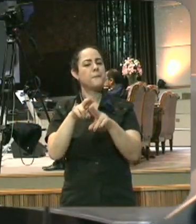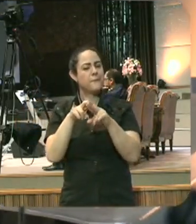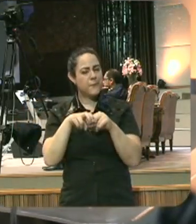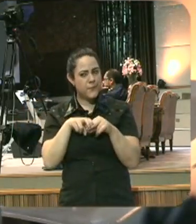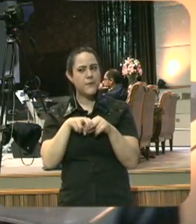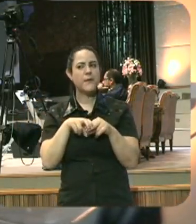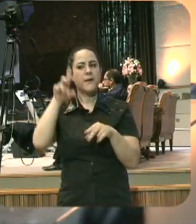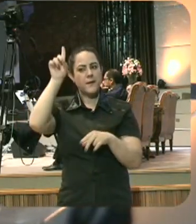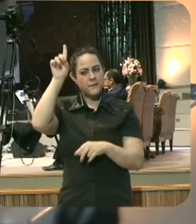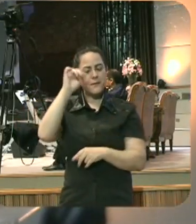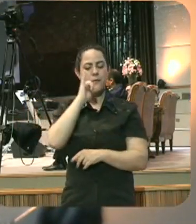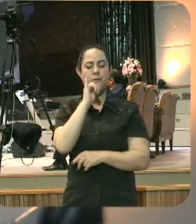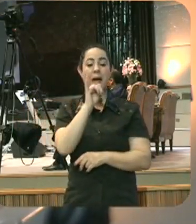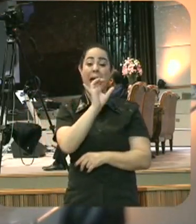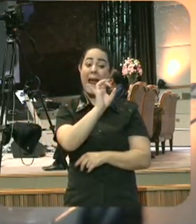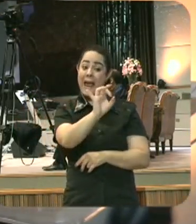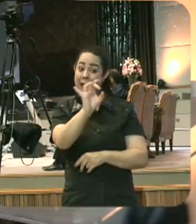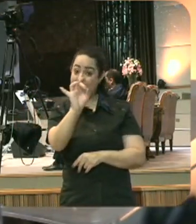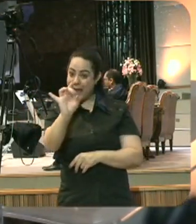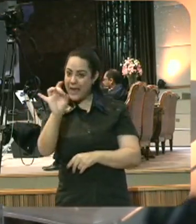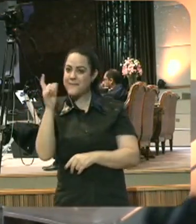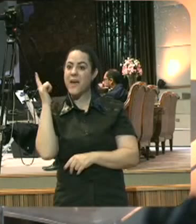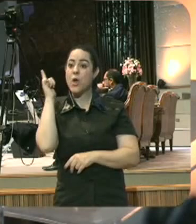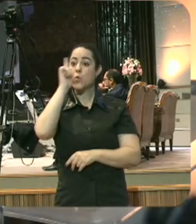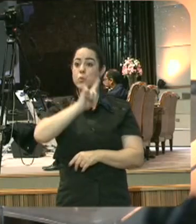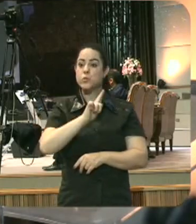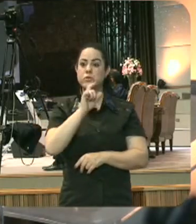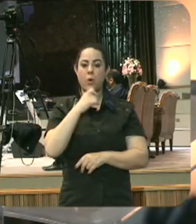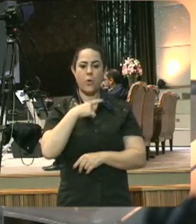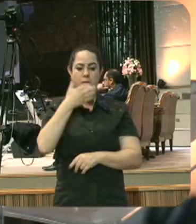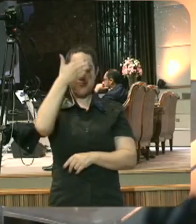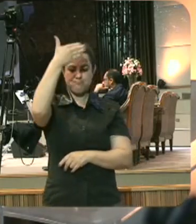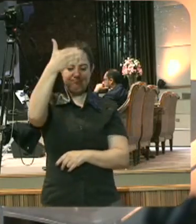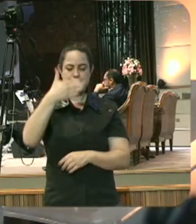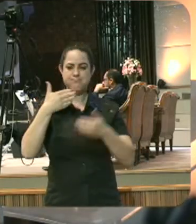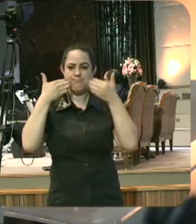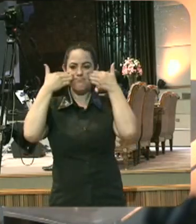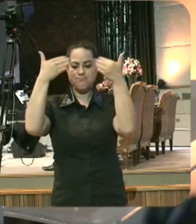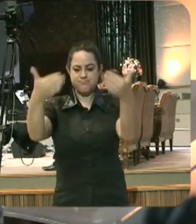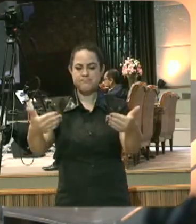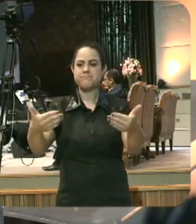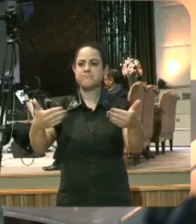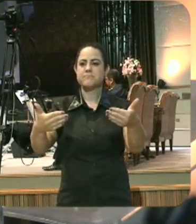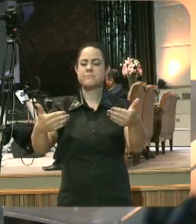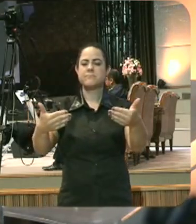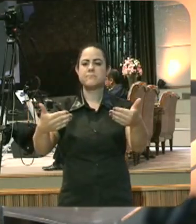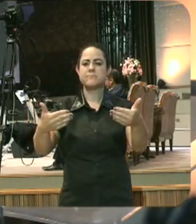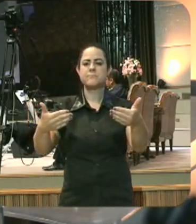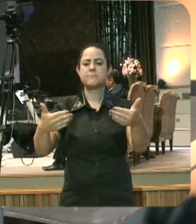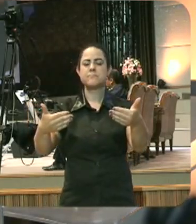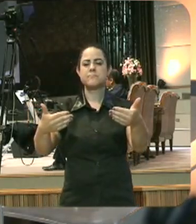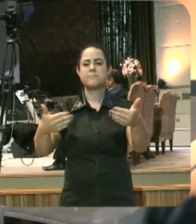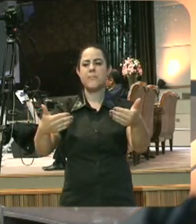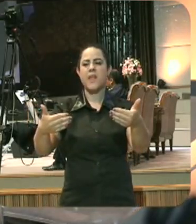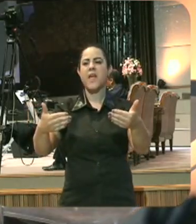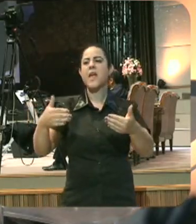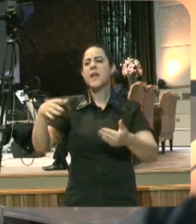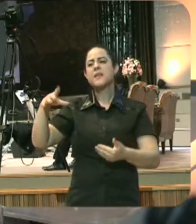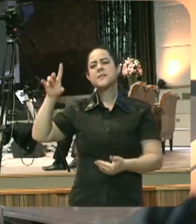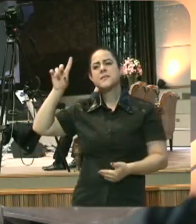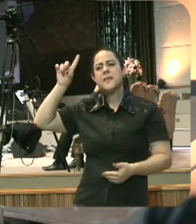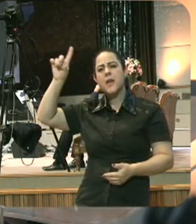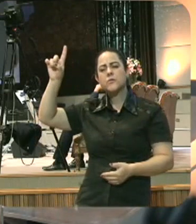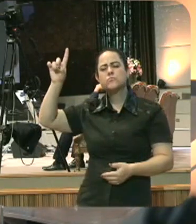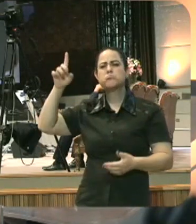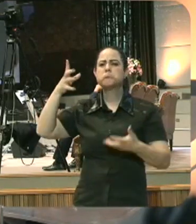dizer: olha, cada um vai conquistar o que tiver diante de si. O Senhor não esperava que um homem conquistasse